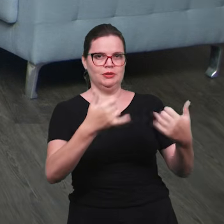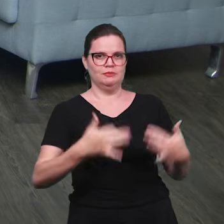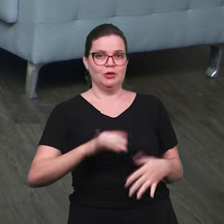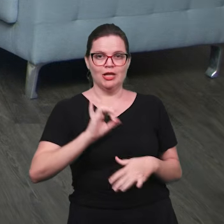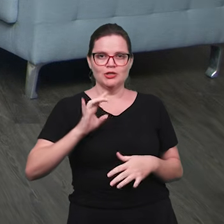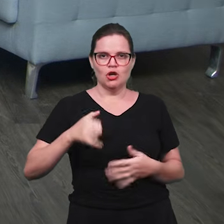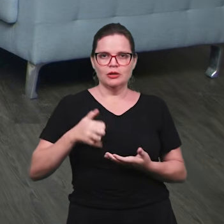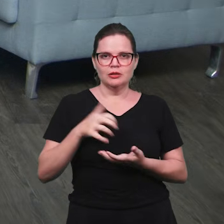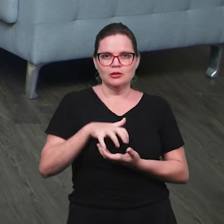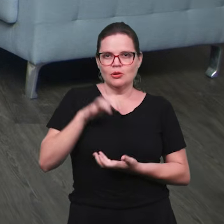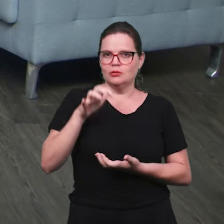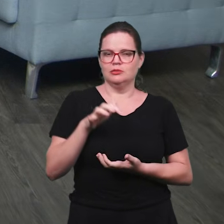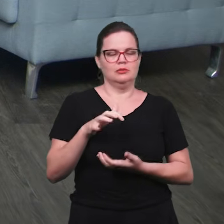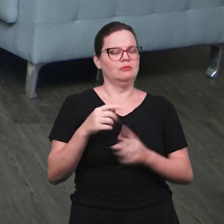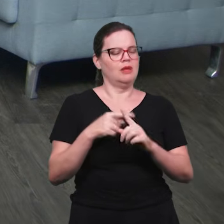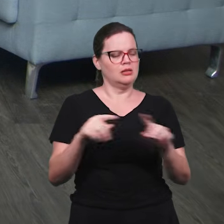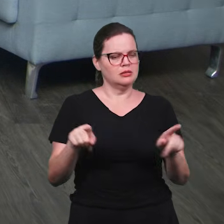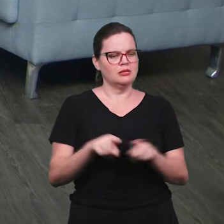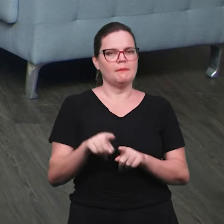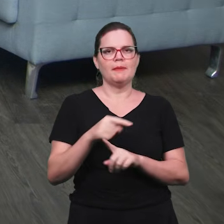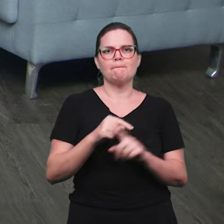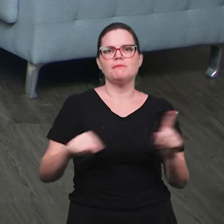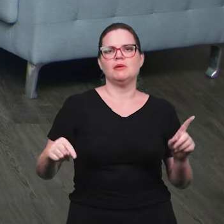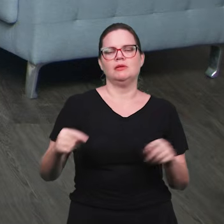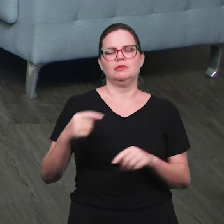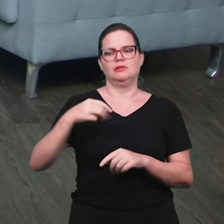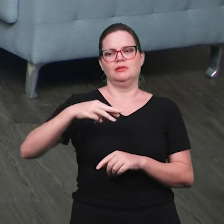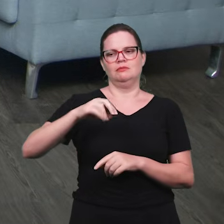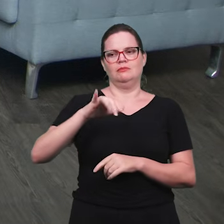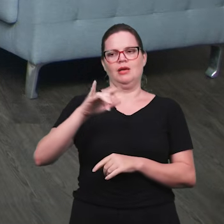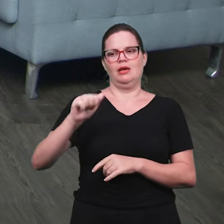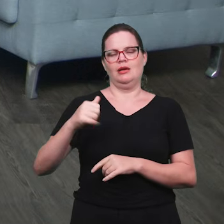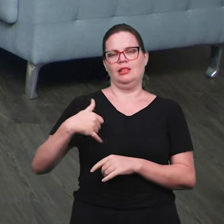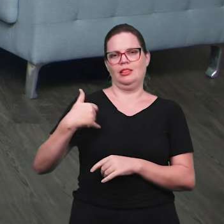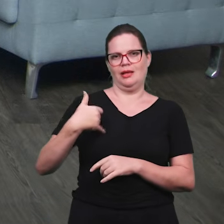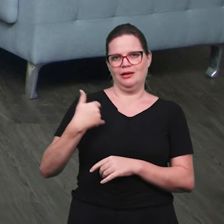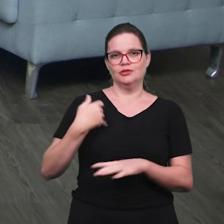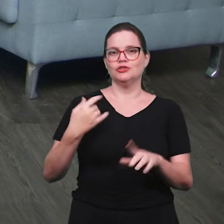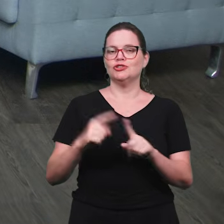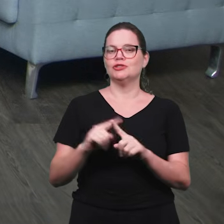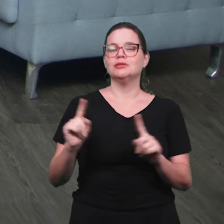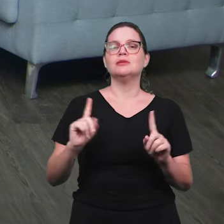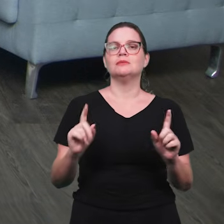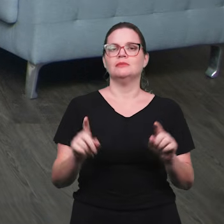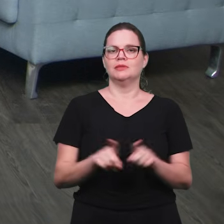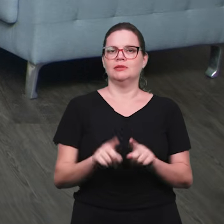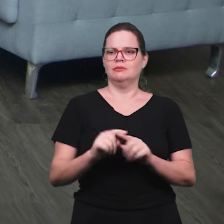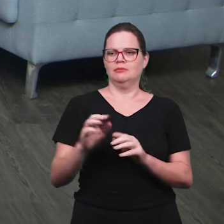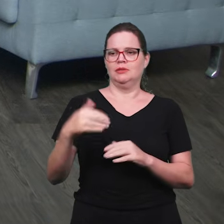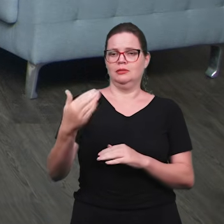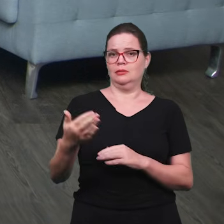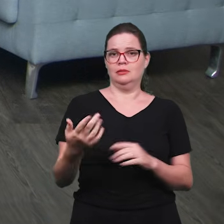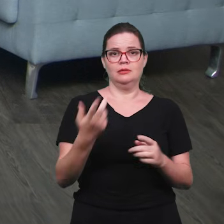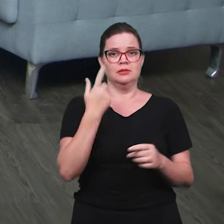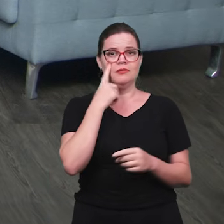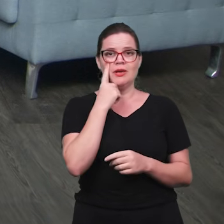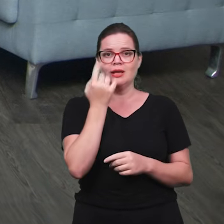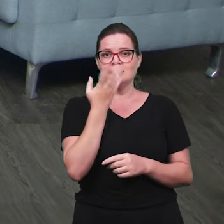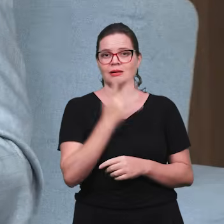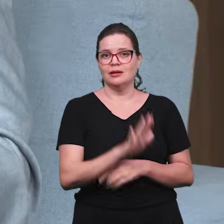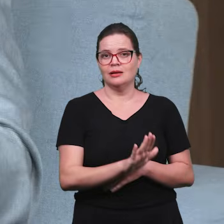só idoso, mas pessoas da meia-idade, e vamos mais além, né? Na verdade, assim, as crianças,